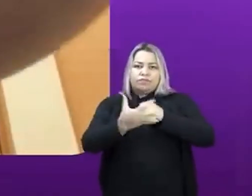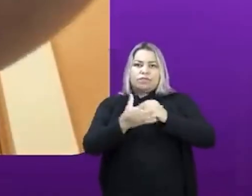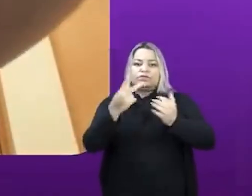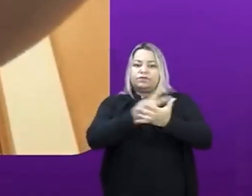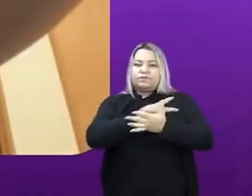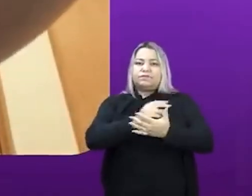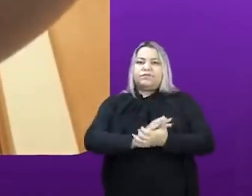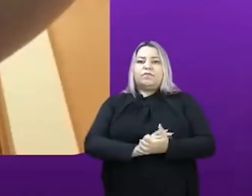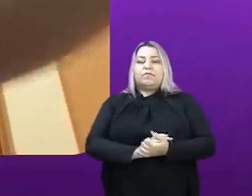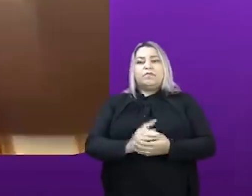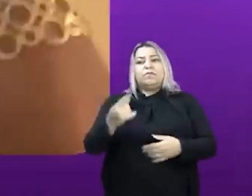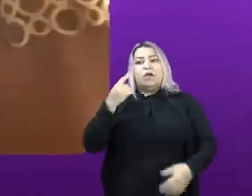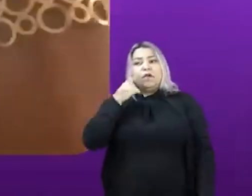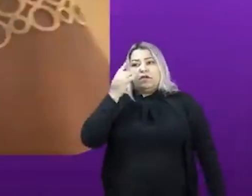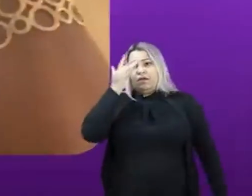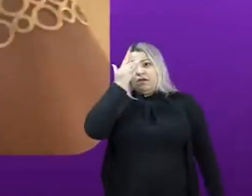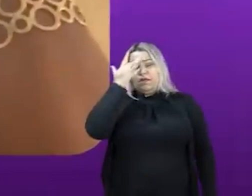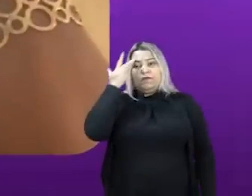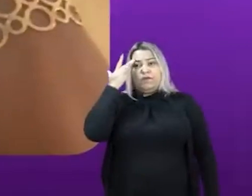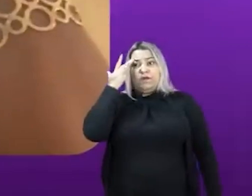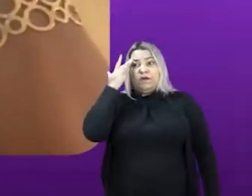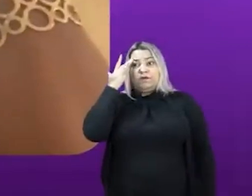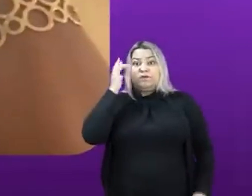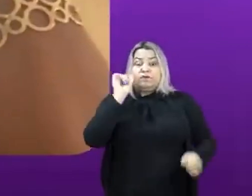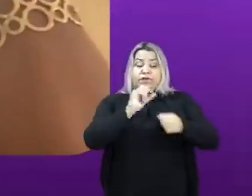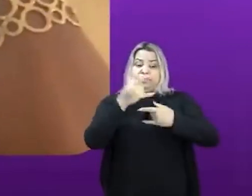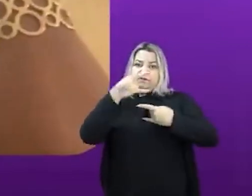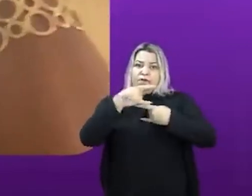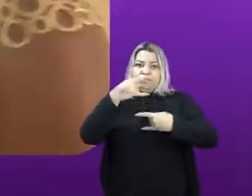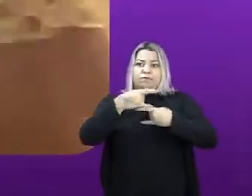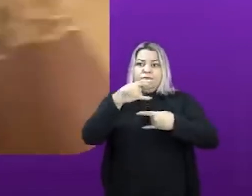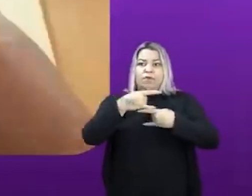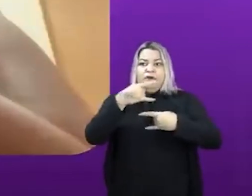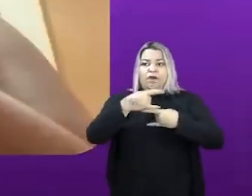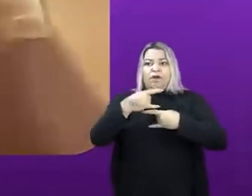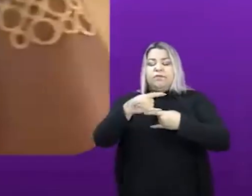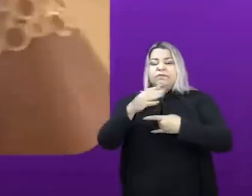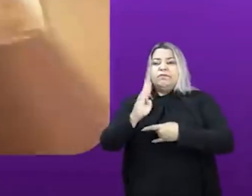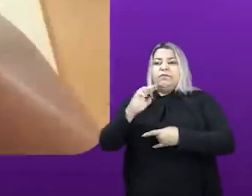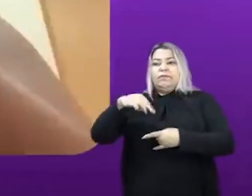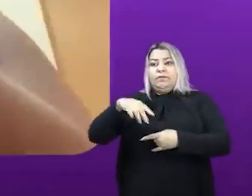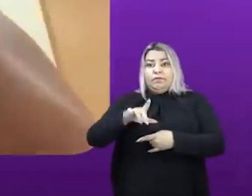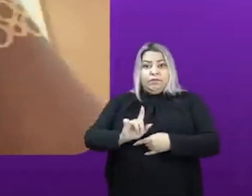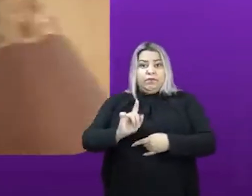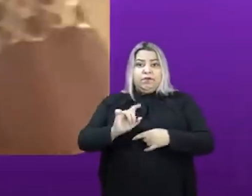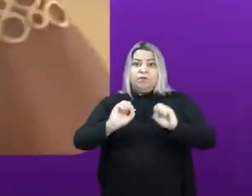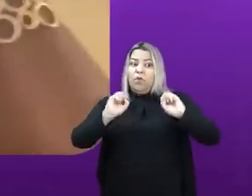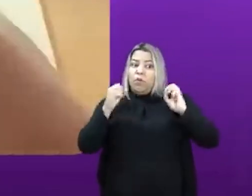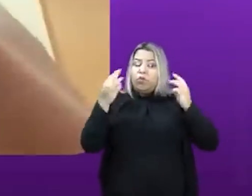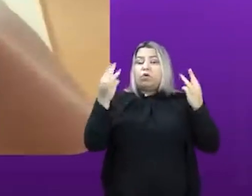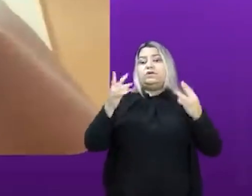aí eu vi que muitas pessoas estavam fazendo lives, né? Porque o DMG já estava fazendo muitos shows, a gente